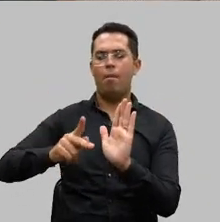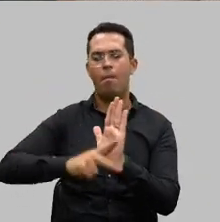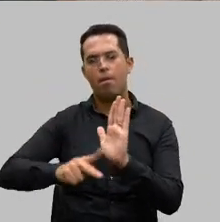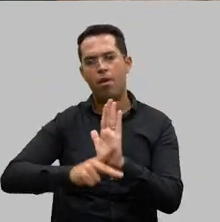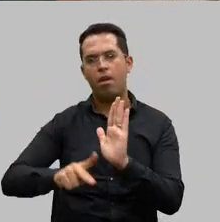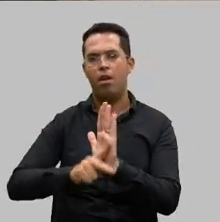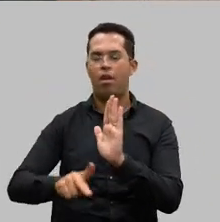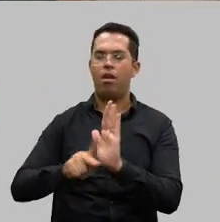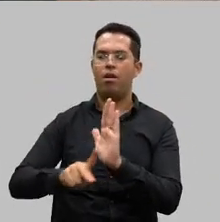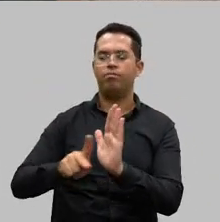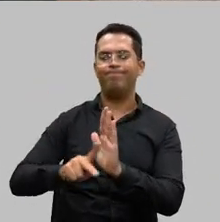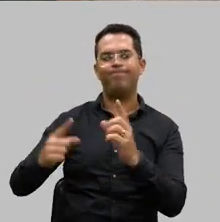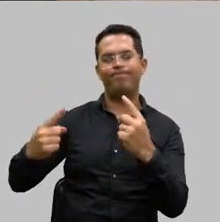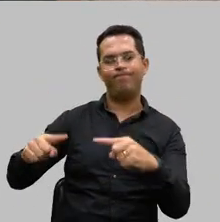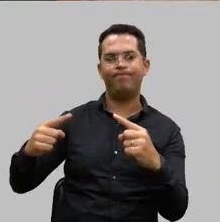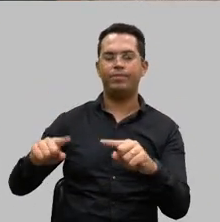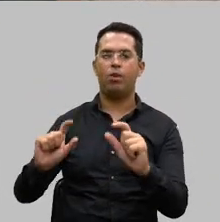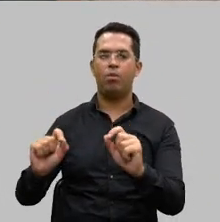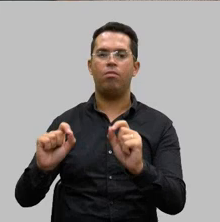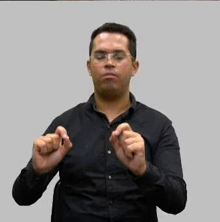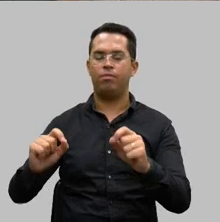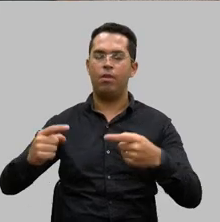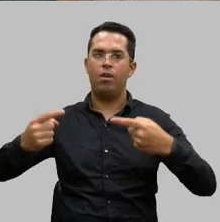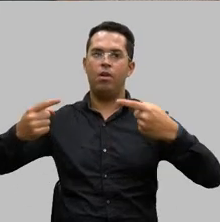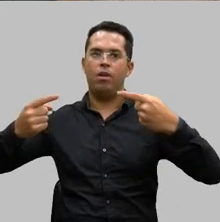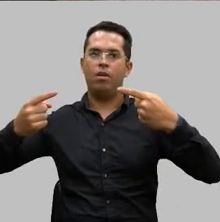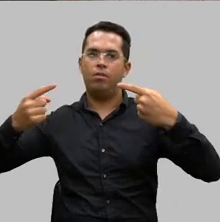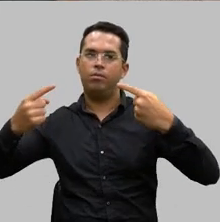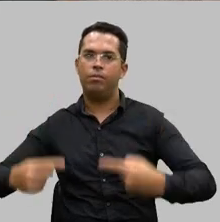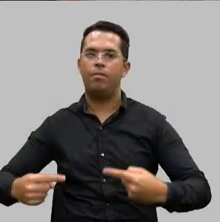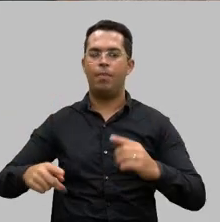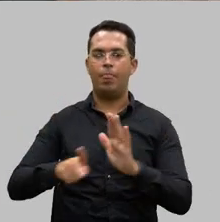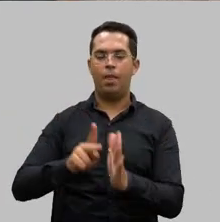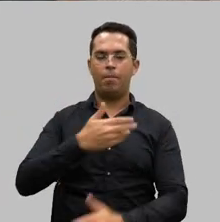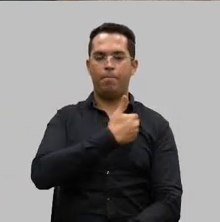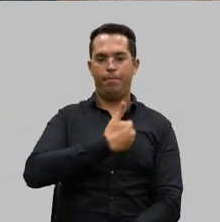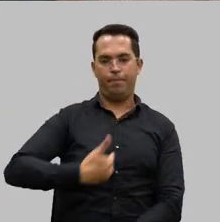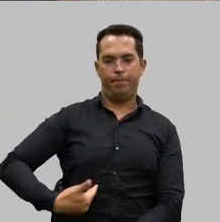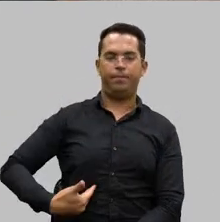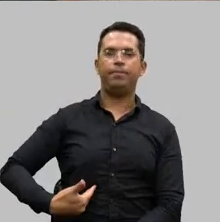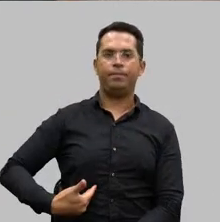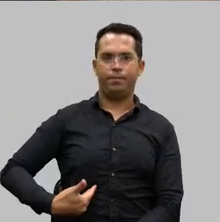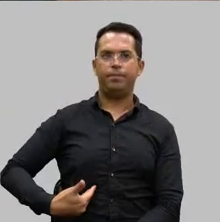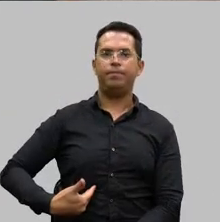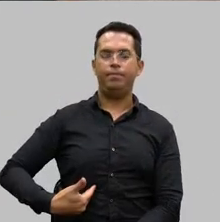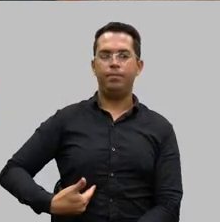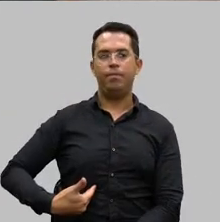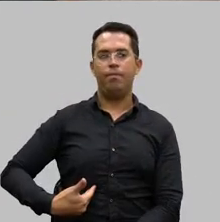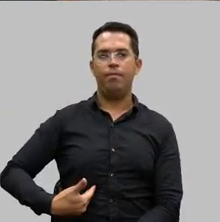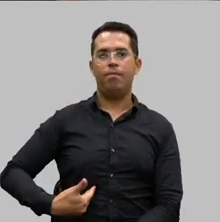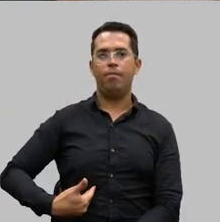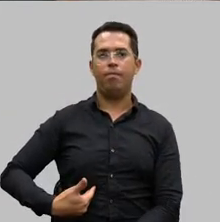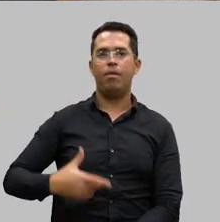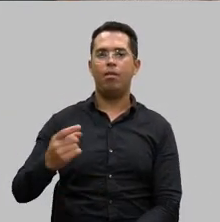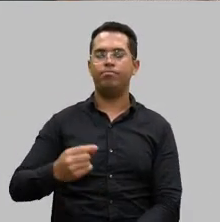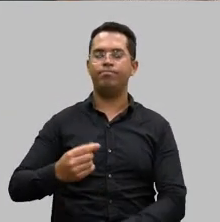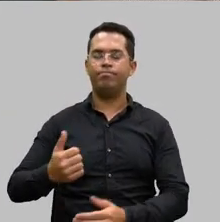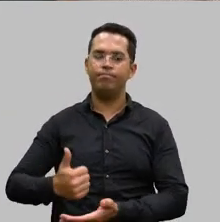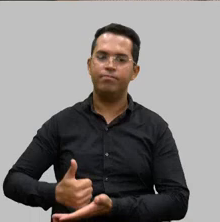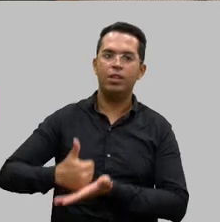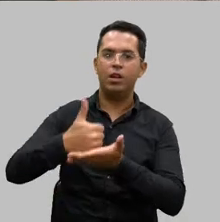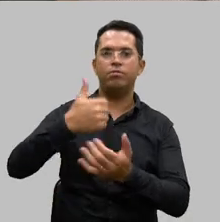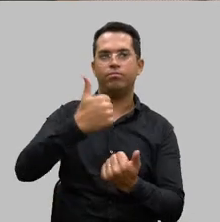governo os órgãos governamentais para que o governo repasse recurso para zapis e para os